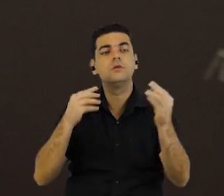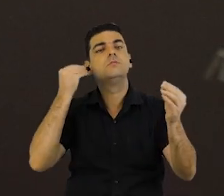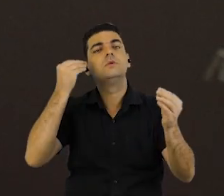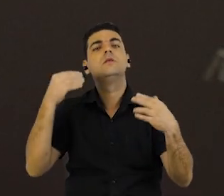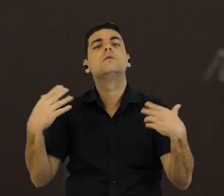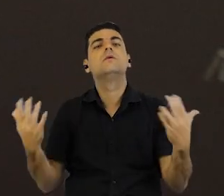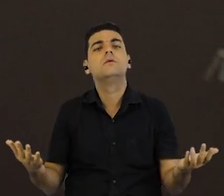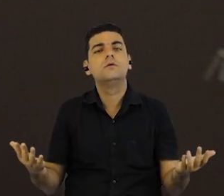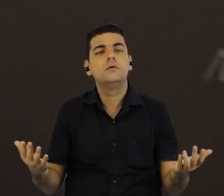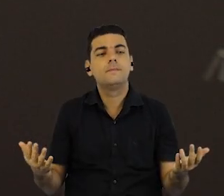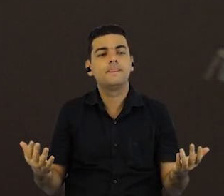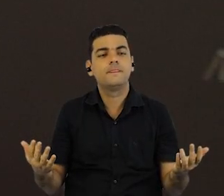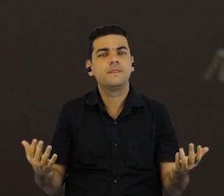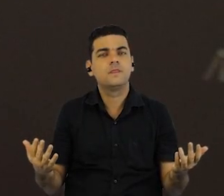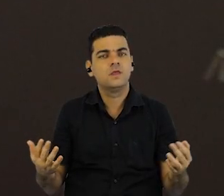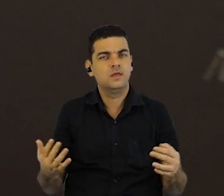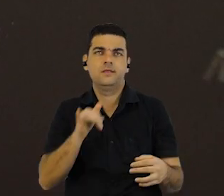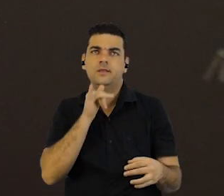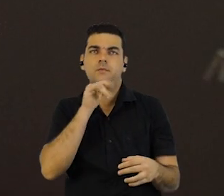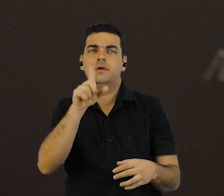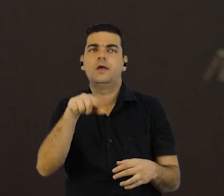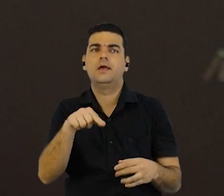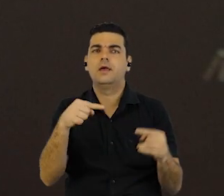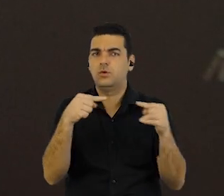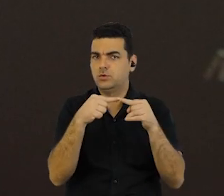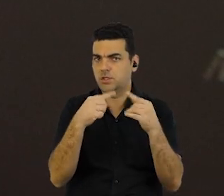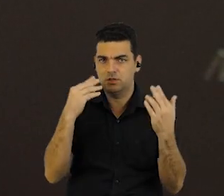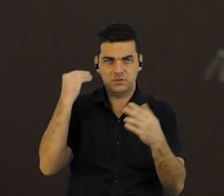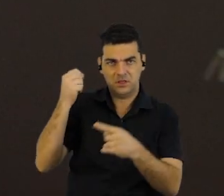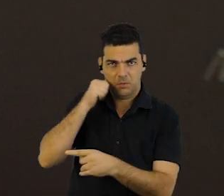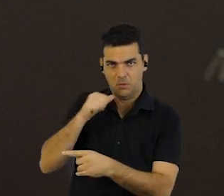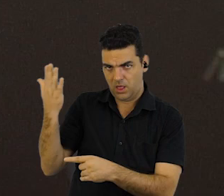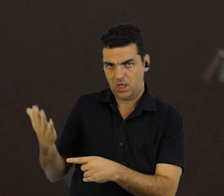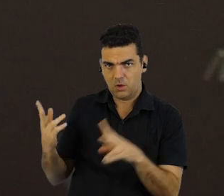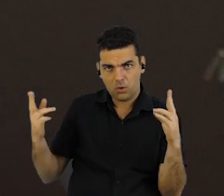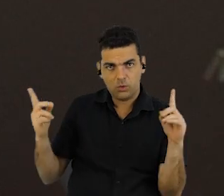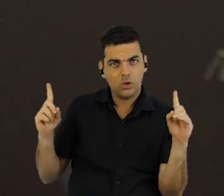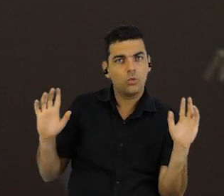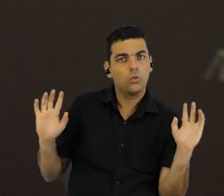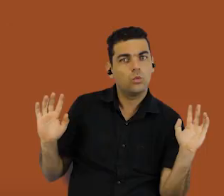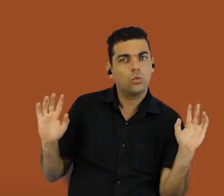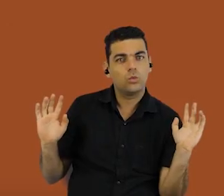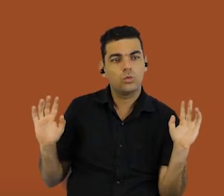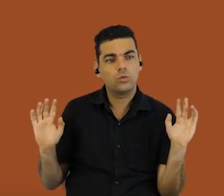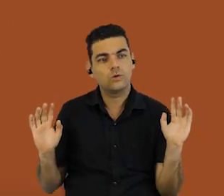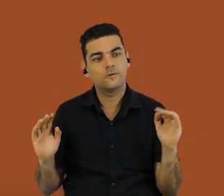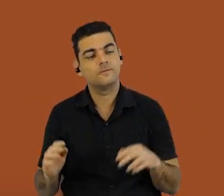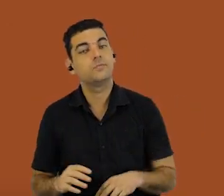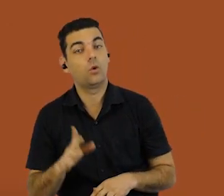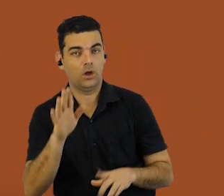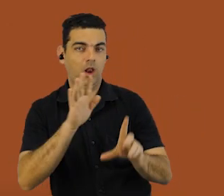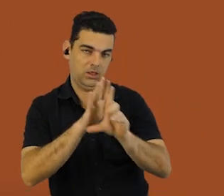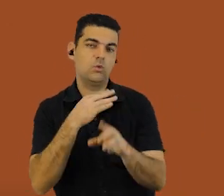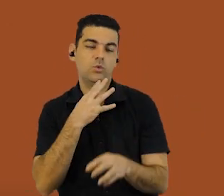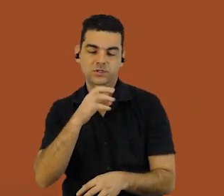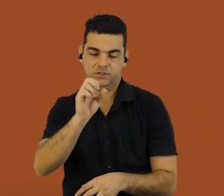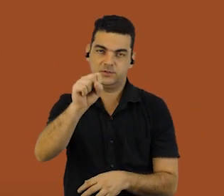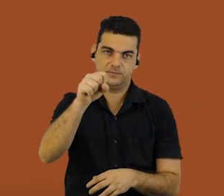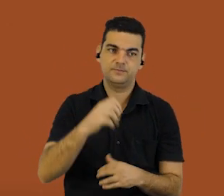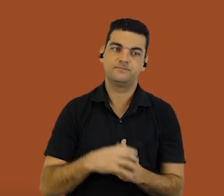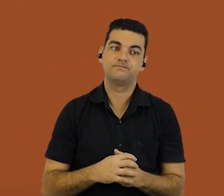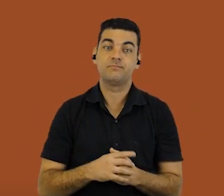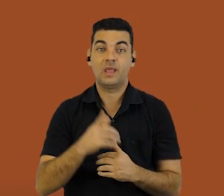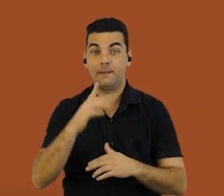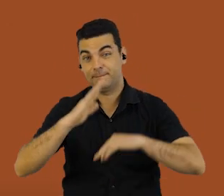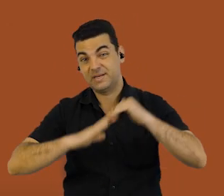sua experiência tem alguma semelhança com a experiência da professora Simone? A lei eu já conhecia,